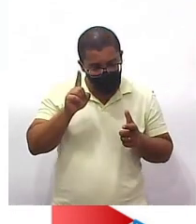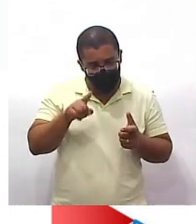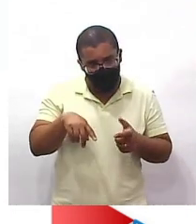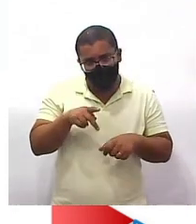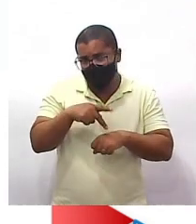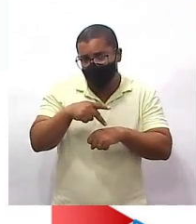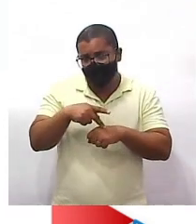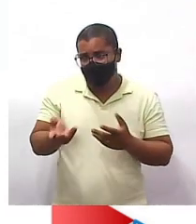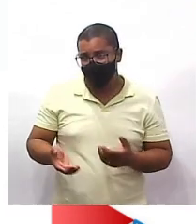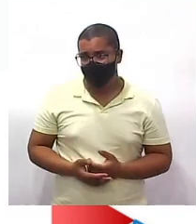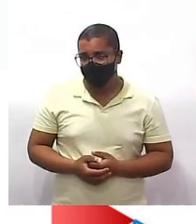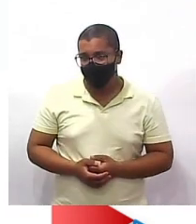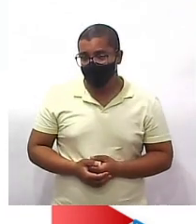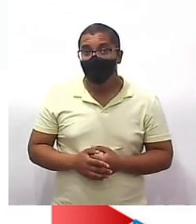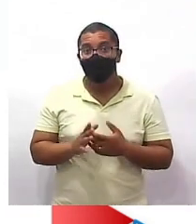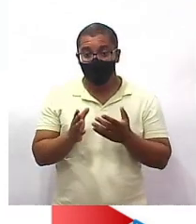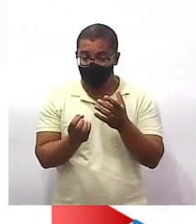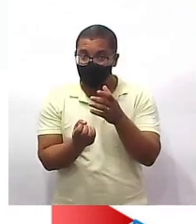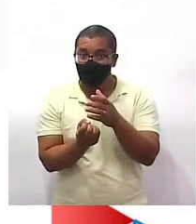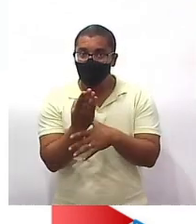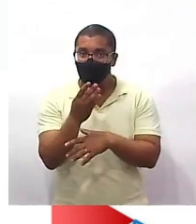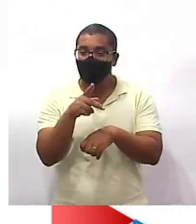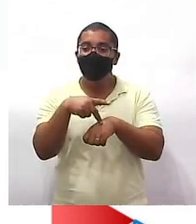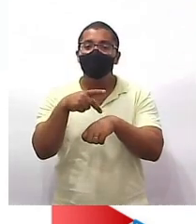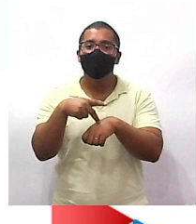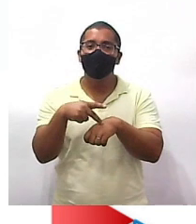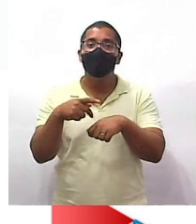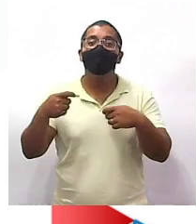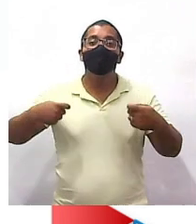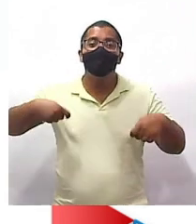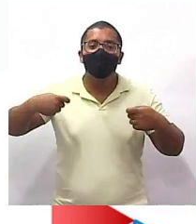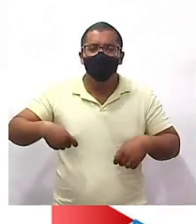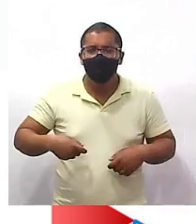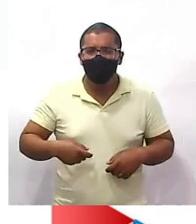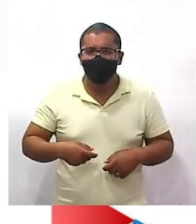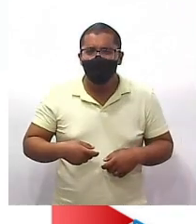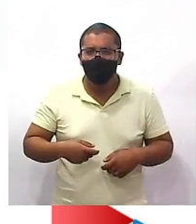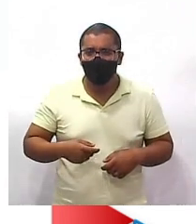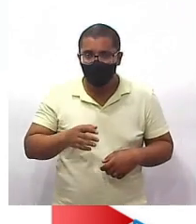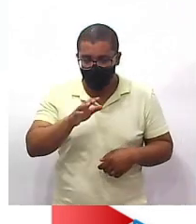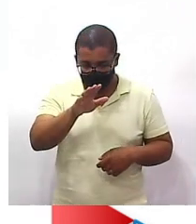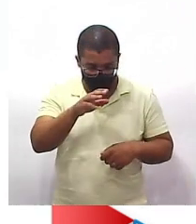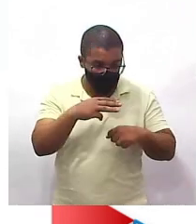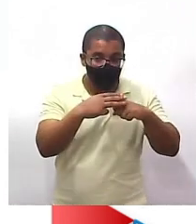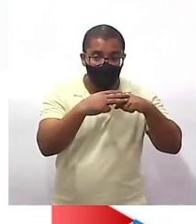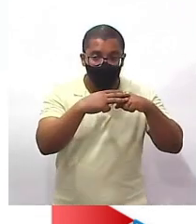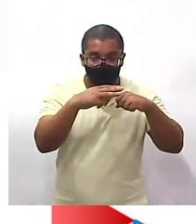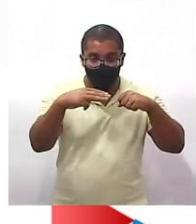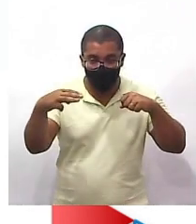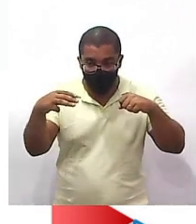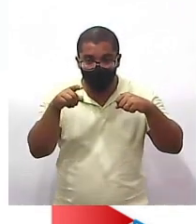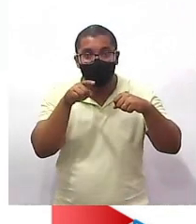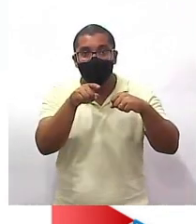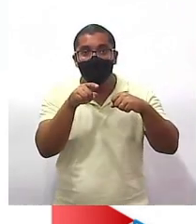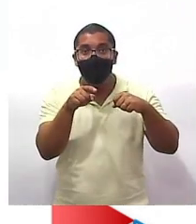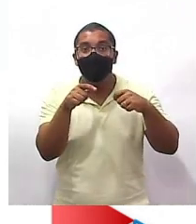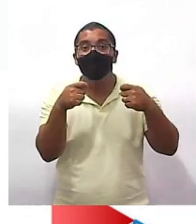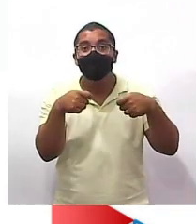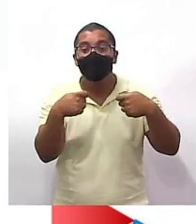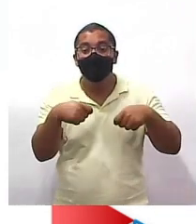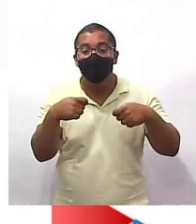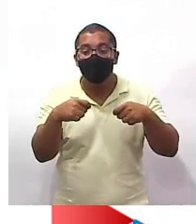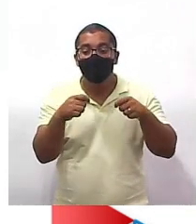Assim, para ver aí uma formação de rochas, vai ser necessário que os minerais eles estejam